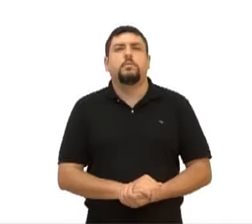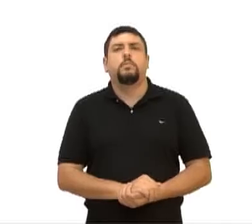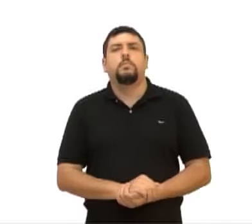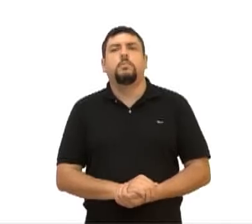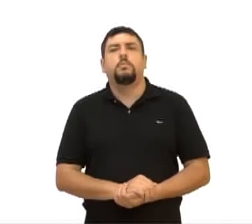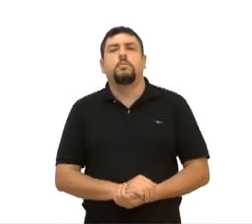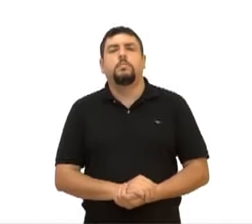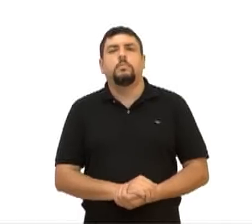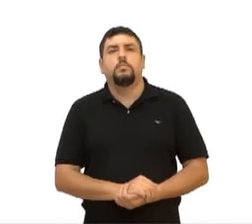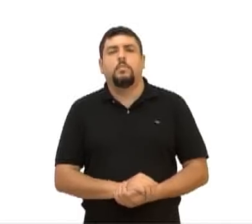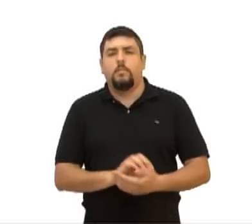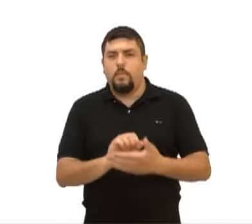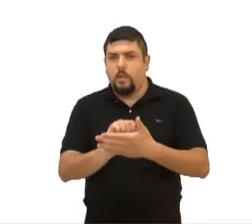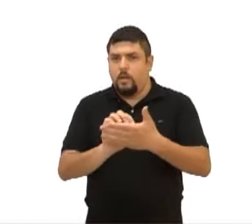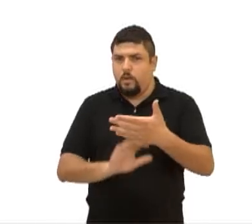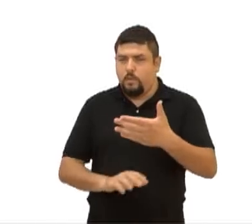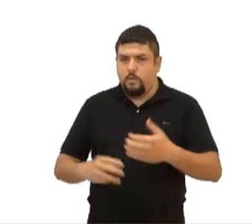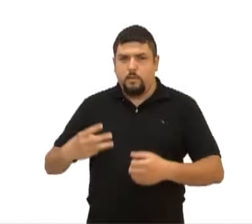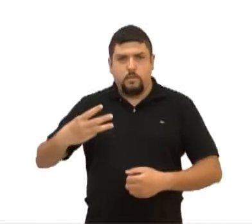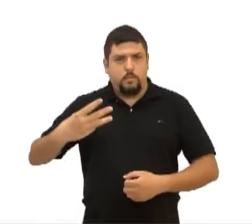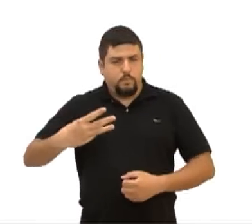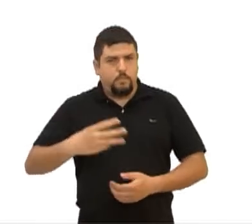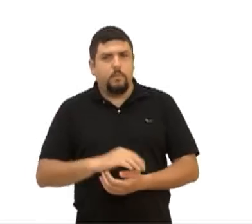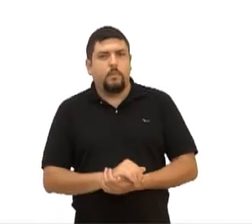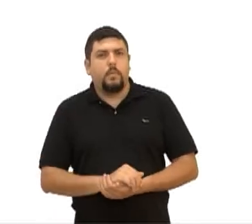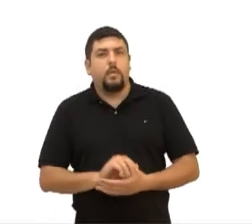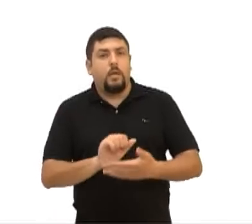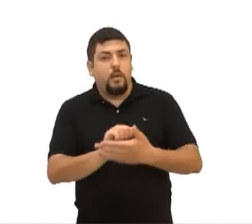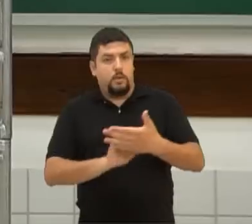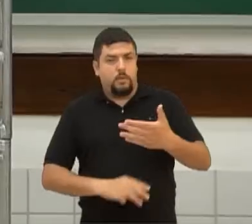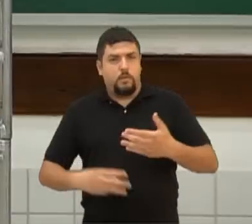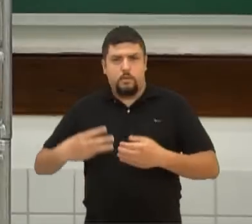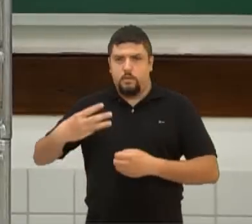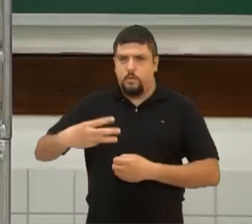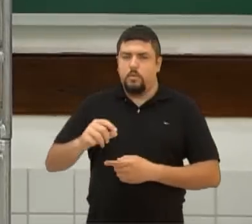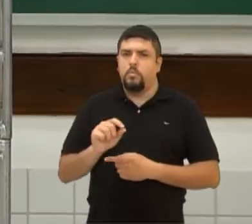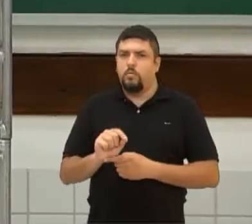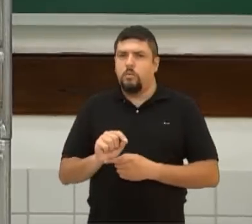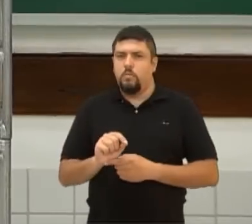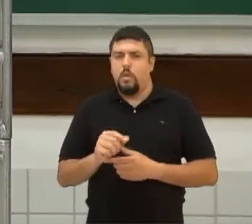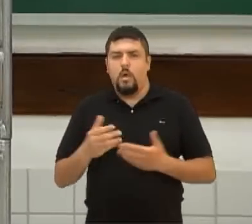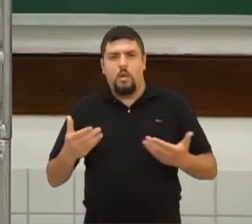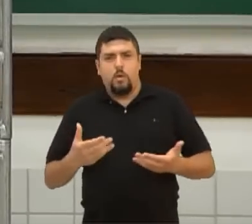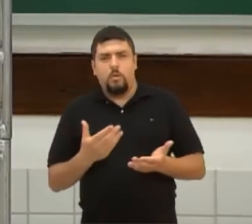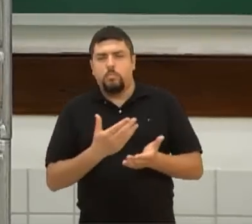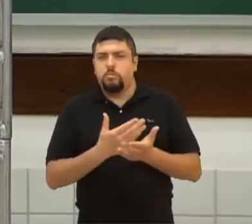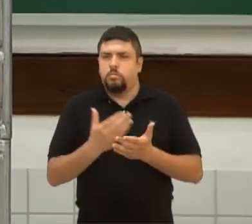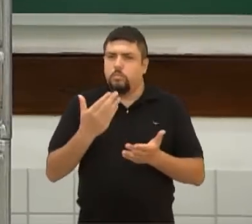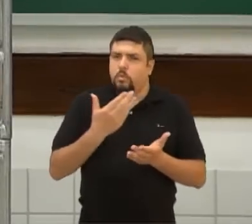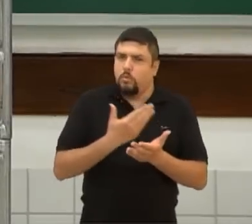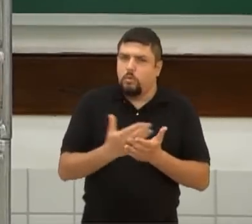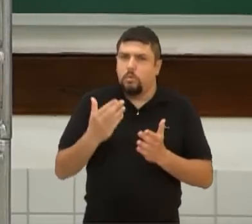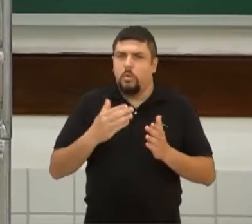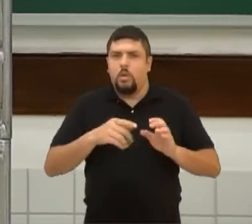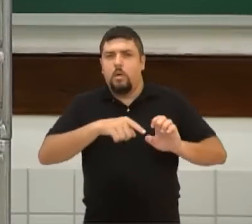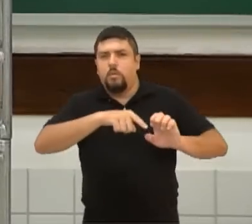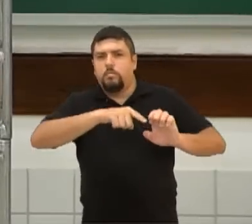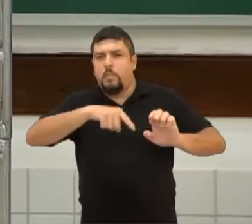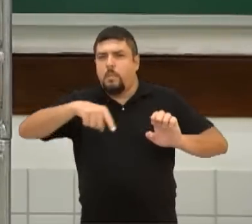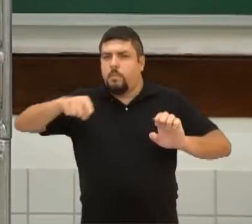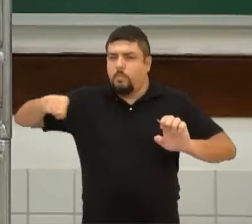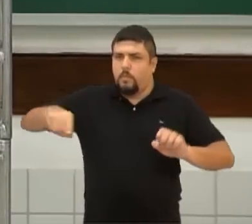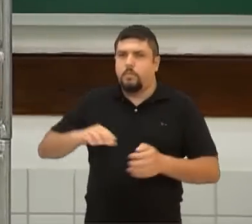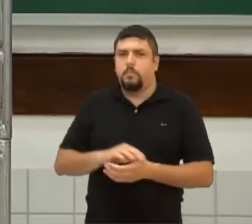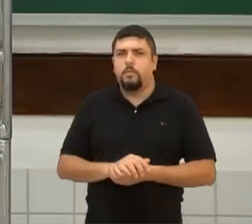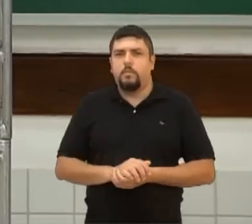A atividade 3, tá? Na atividade 3, nós vamos entrar em estatística. Essa matéria, essa ciência